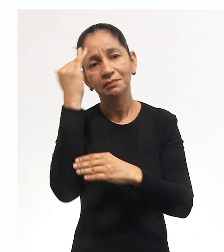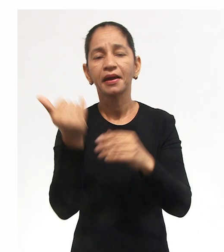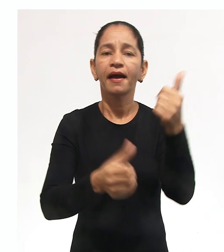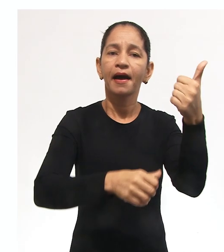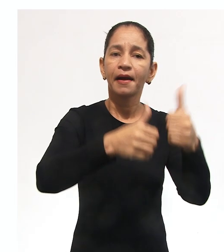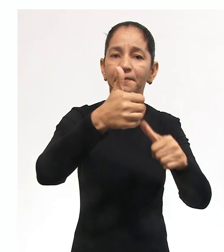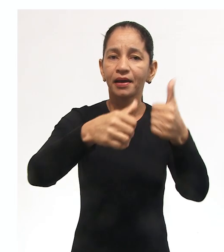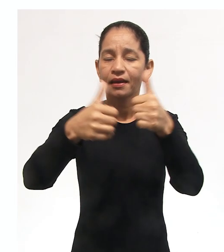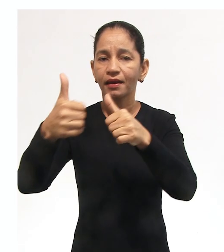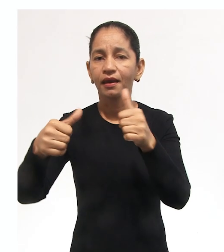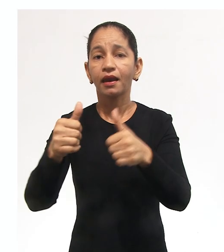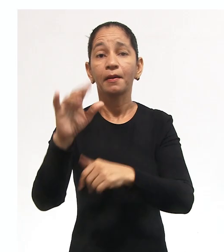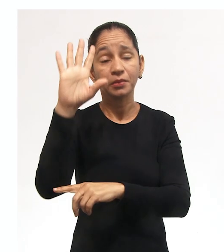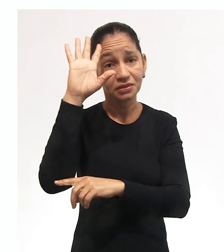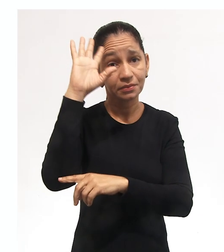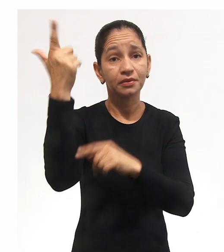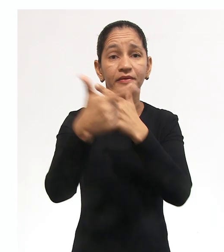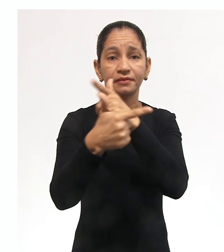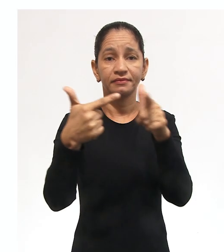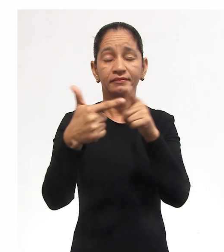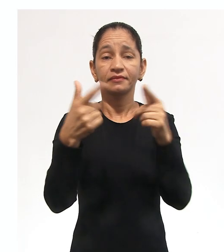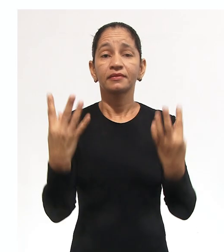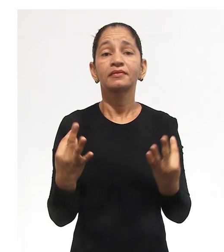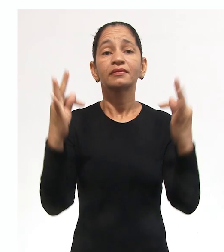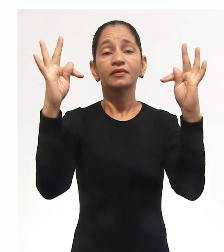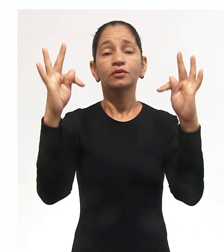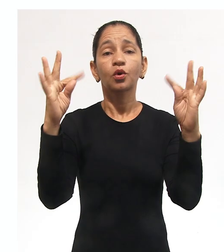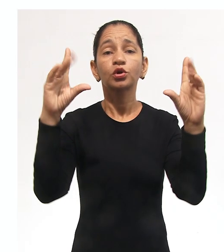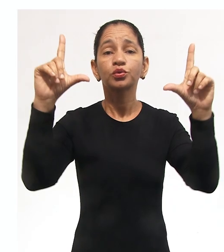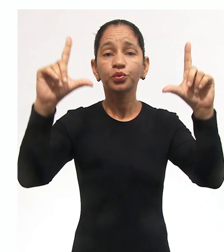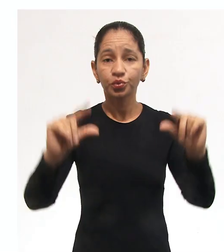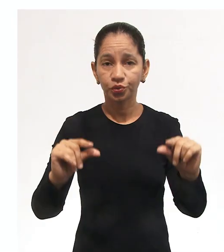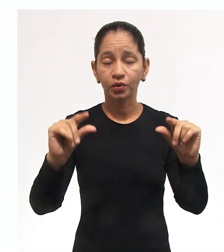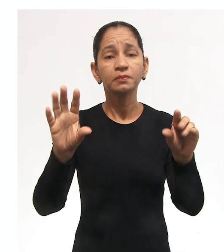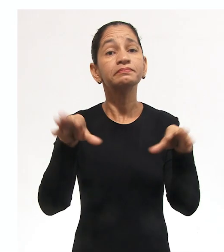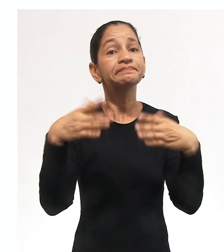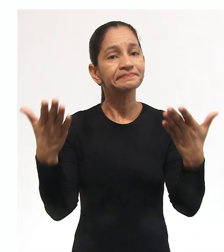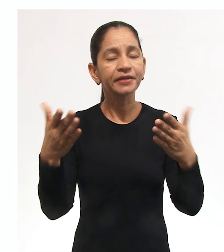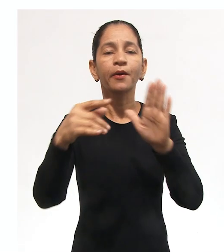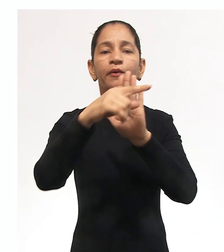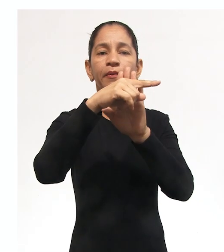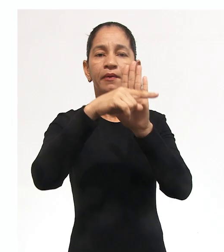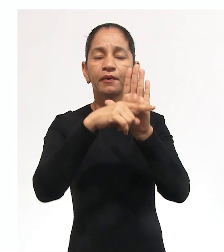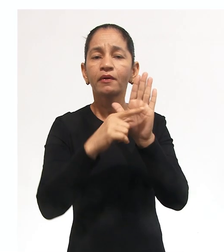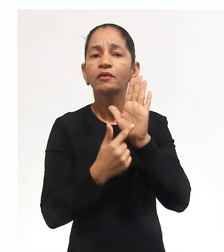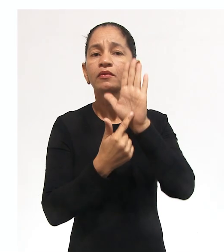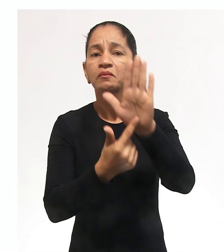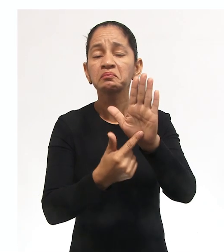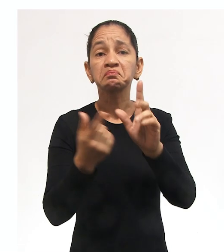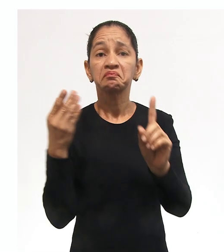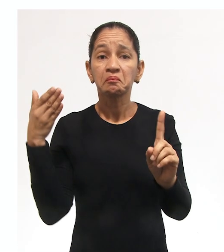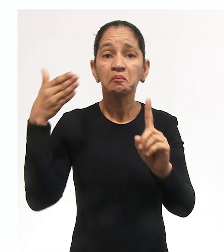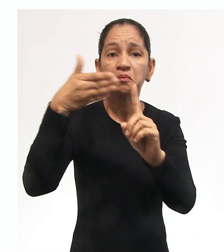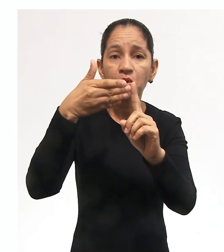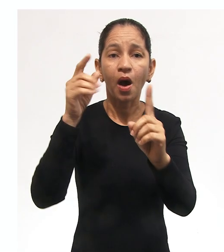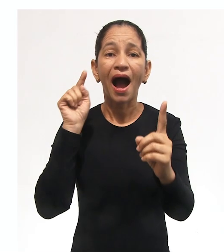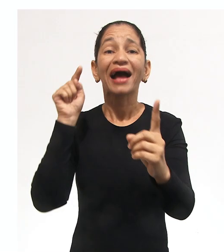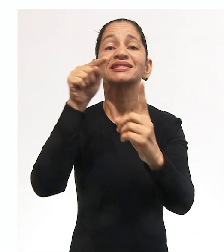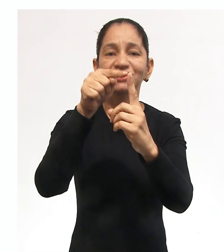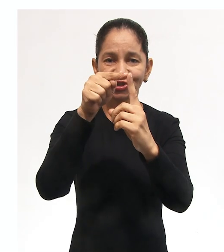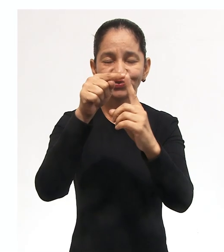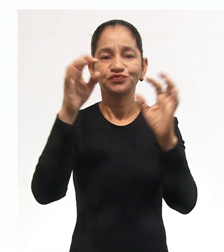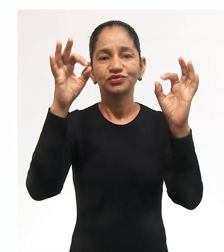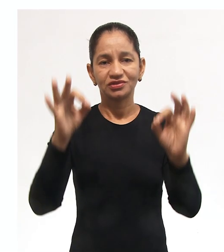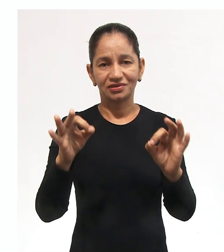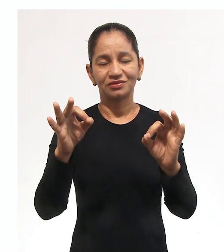avaliado a implementação dessa solução de inovação tecnológica, né? São critérios que mostram se a solução foi eficaz. Não